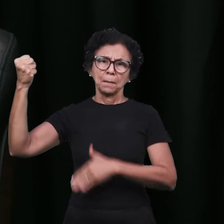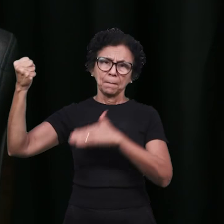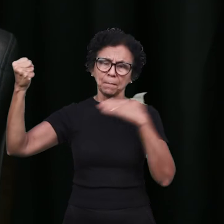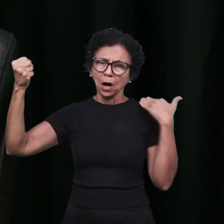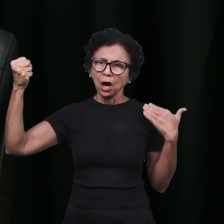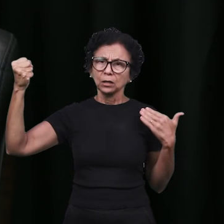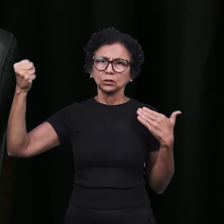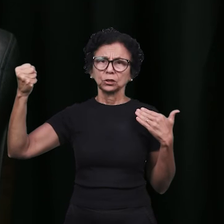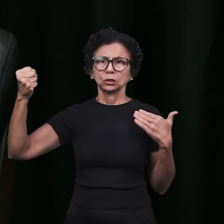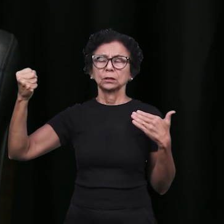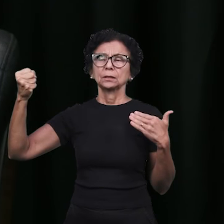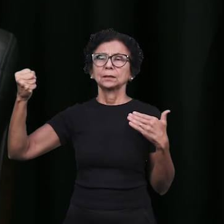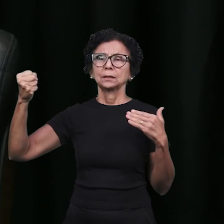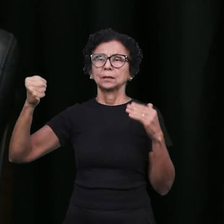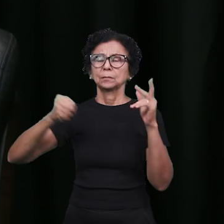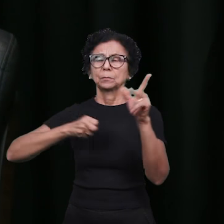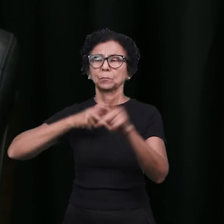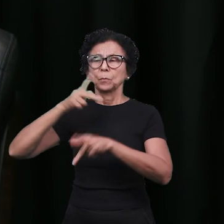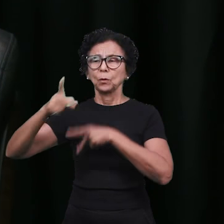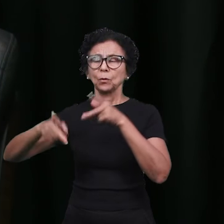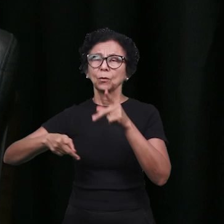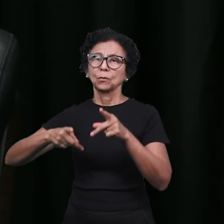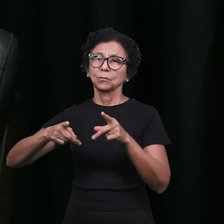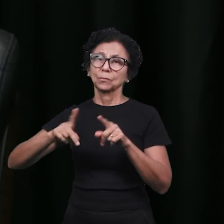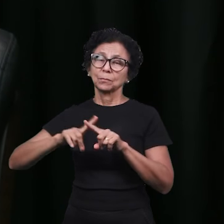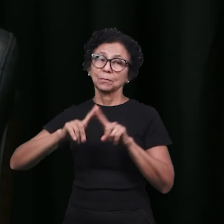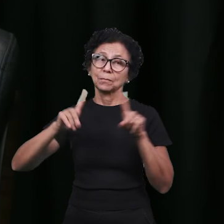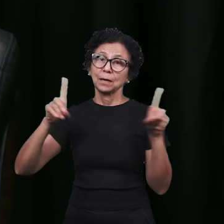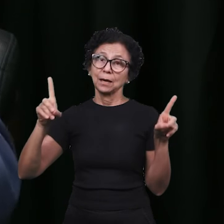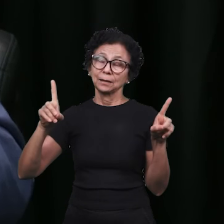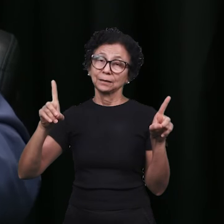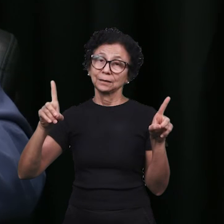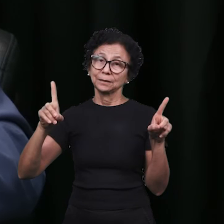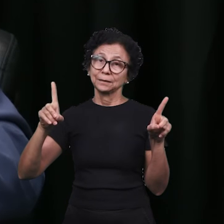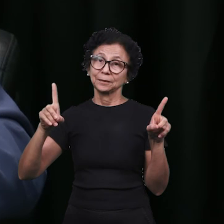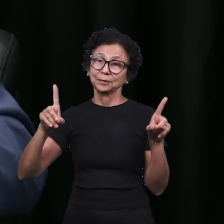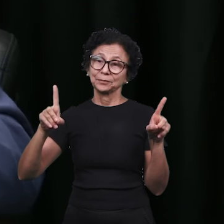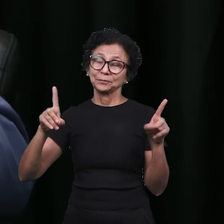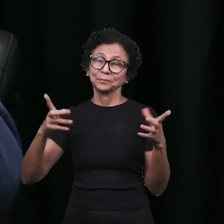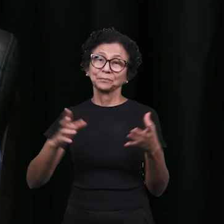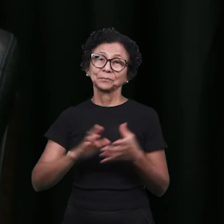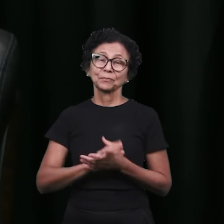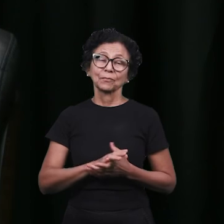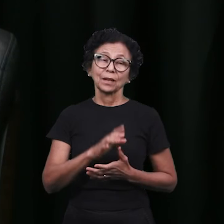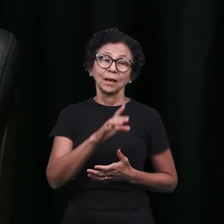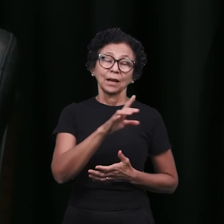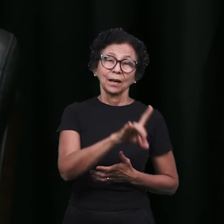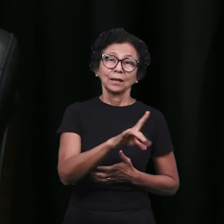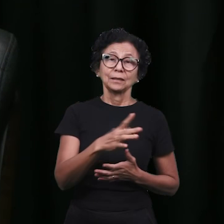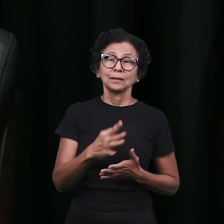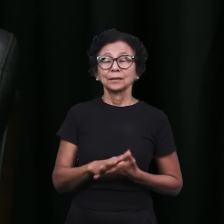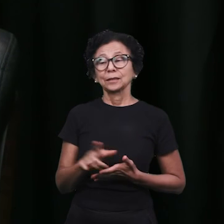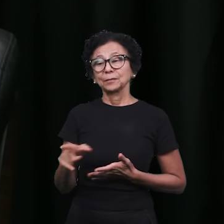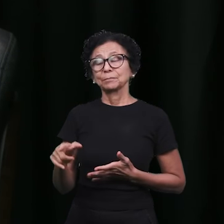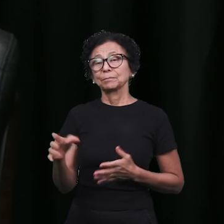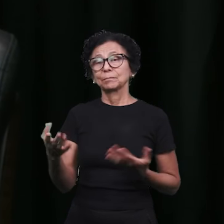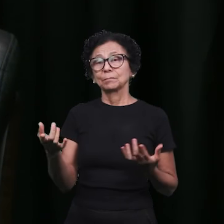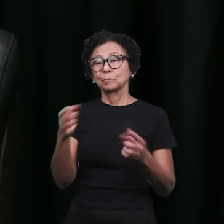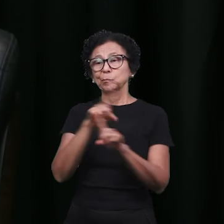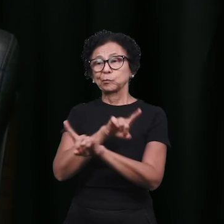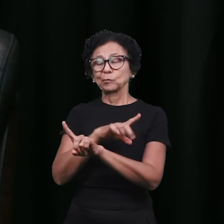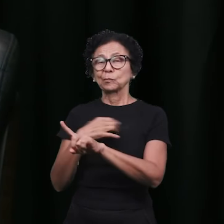o povo, Deus transformou em vitória. É isso mesmo. E depois, o senhor mencionou que o povo de Deus ali era um